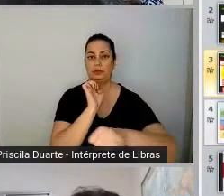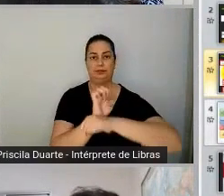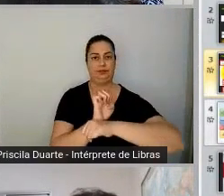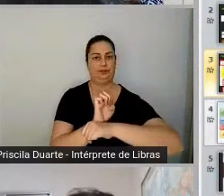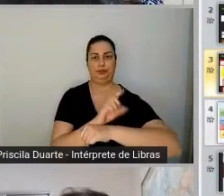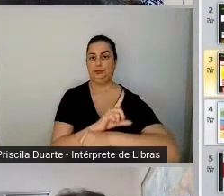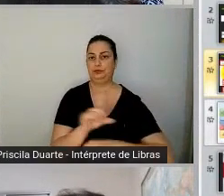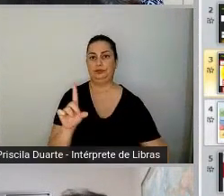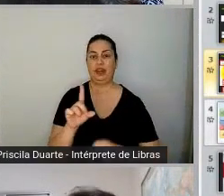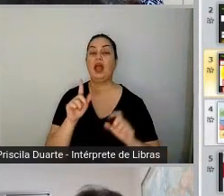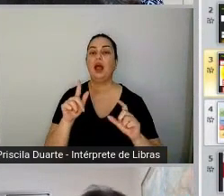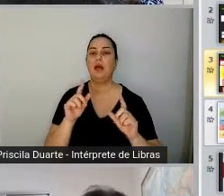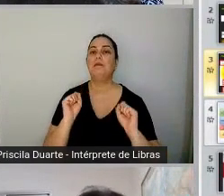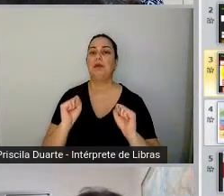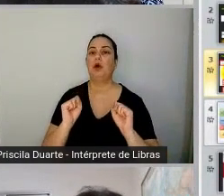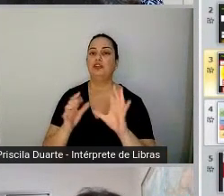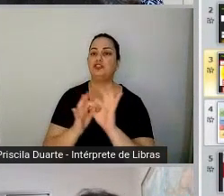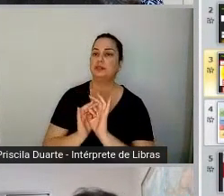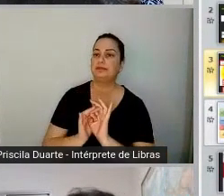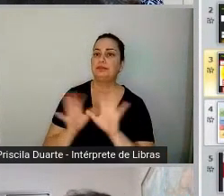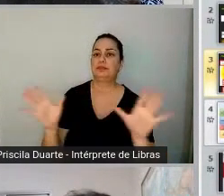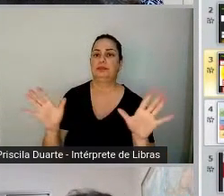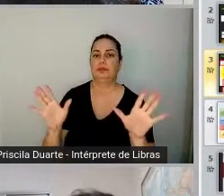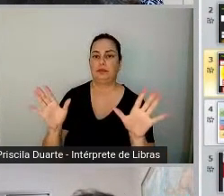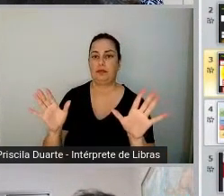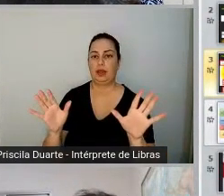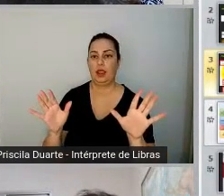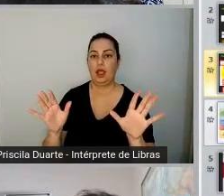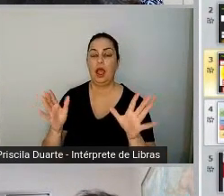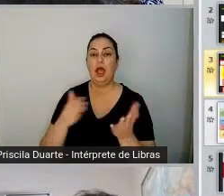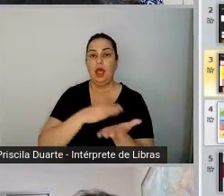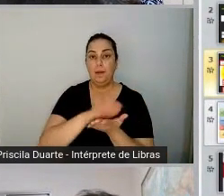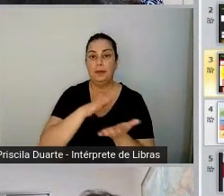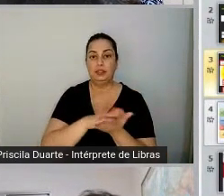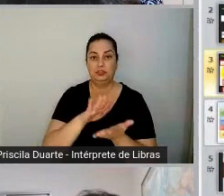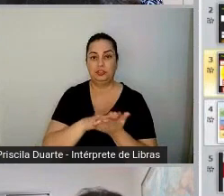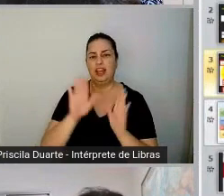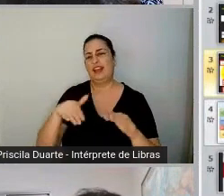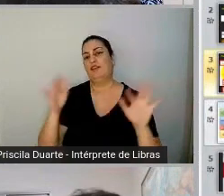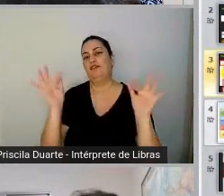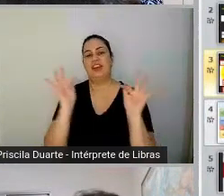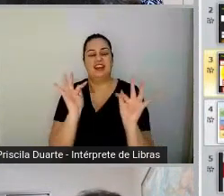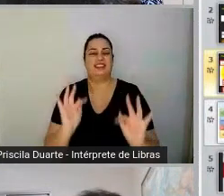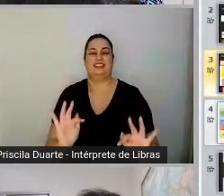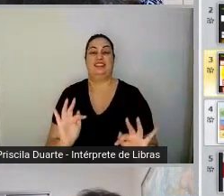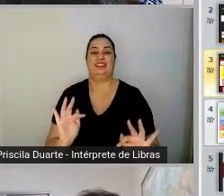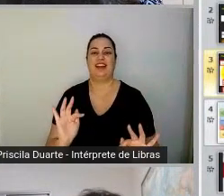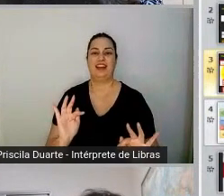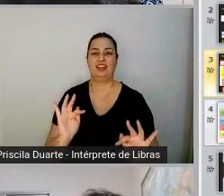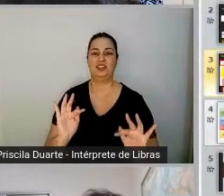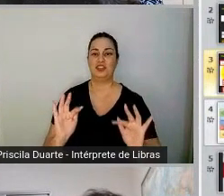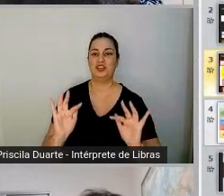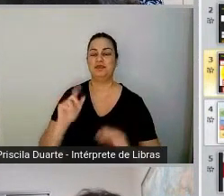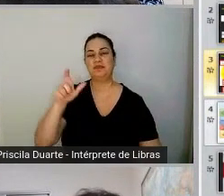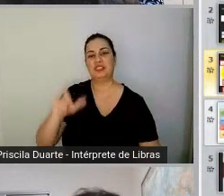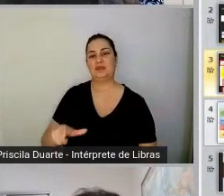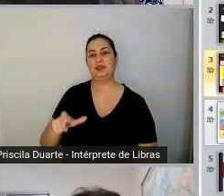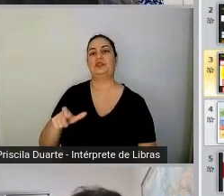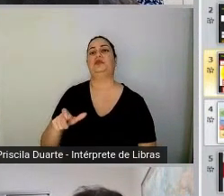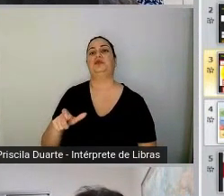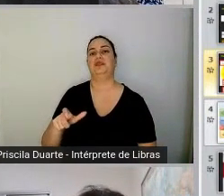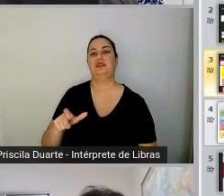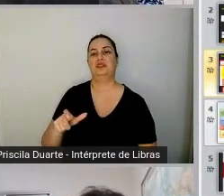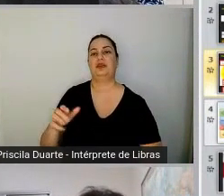para todos, para os banqueiros e para os trabalhadores, como se fosse possível omitir a luta de classes, né? Como se